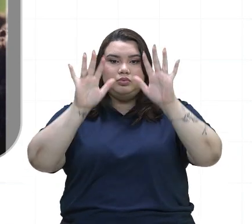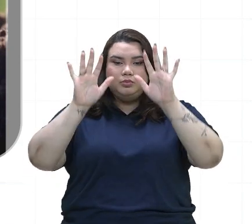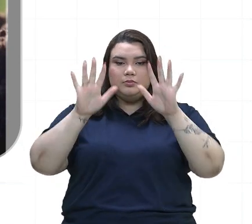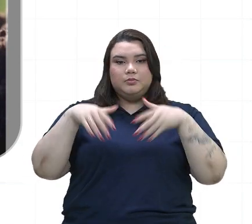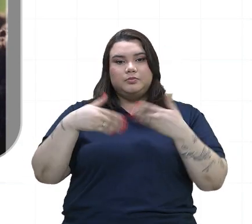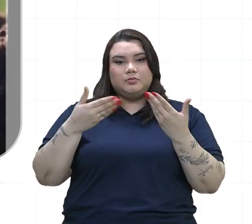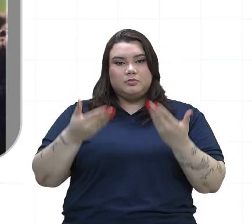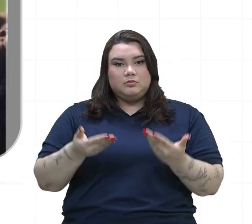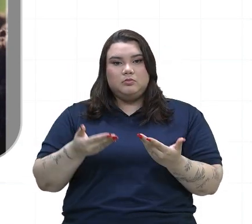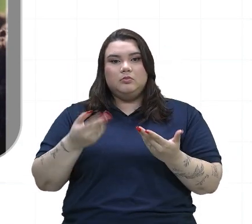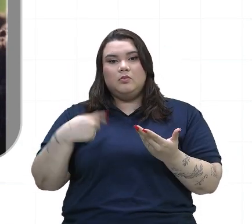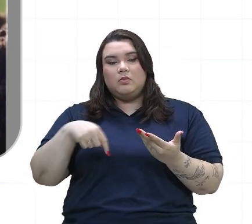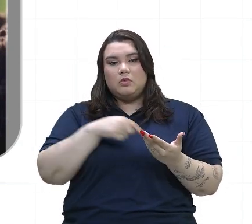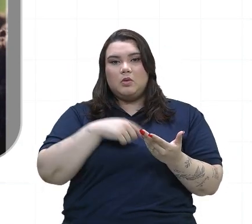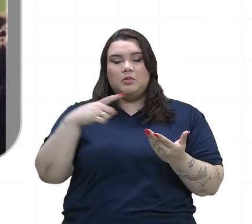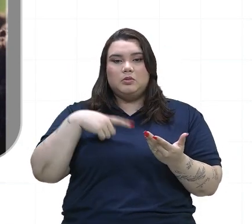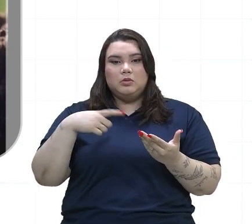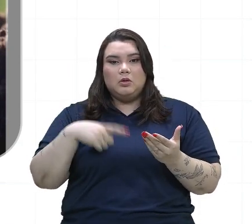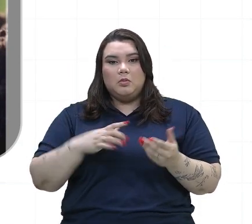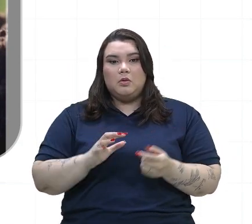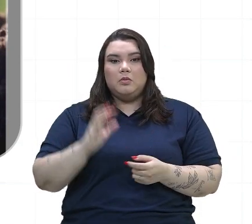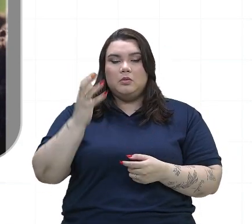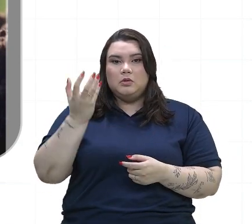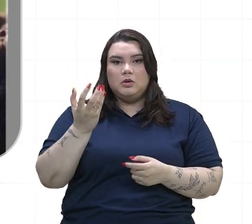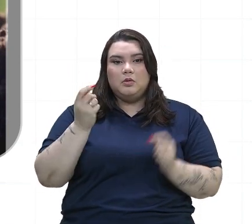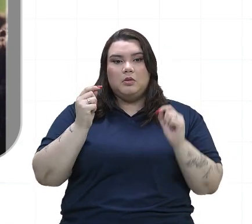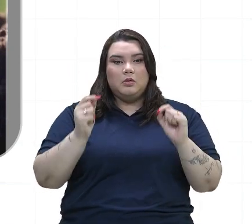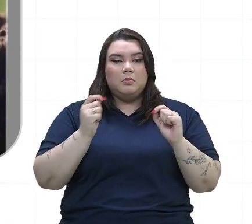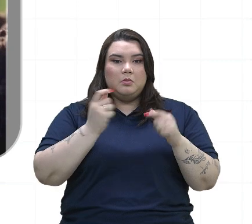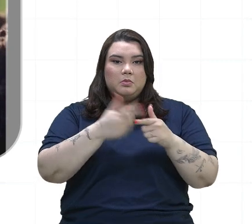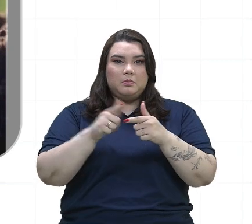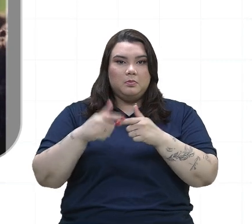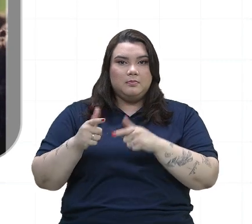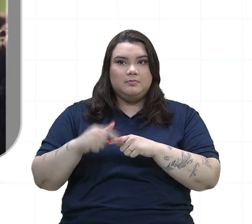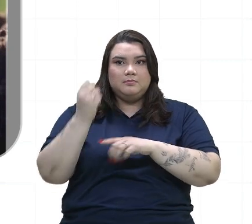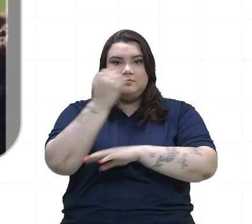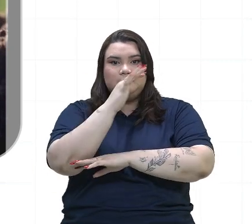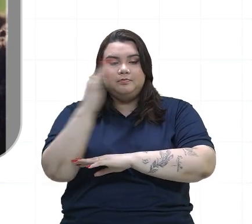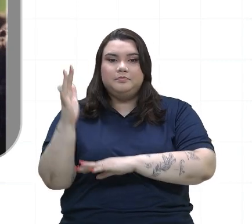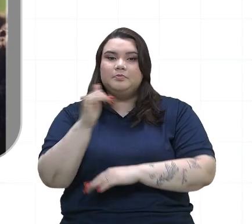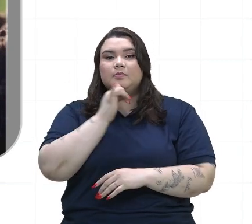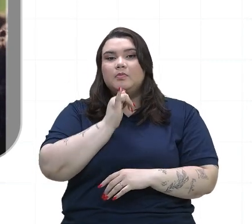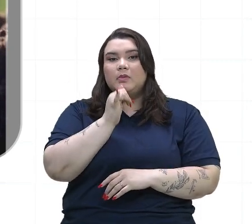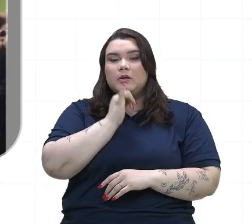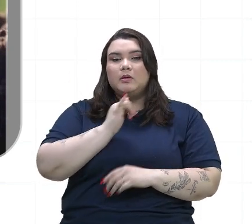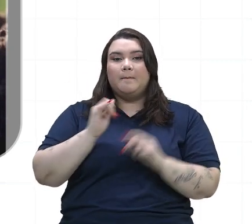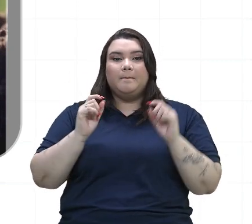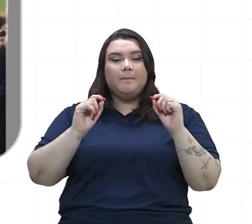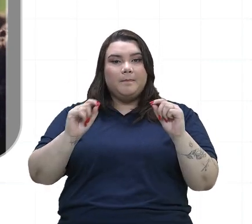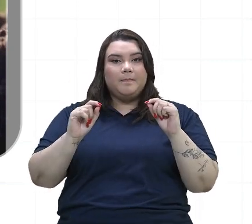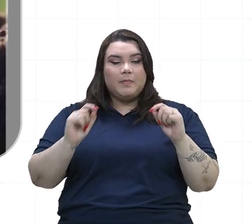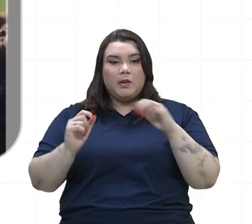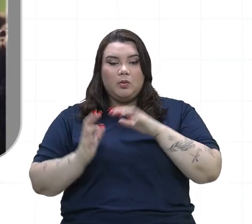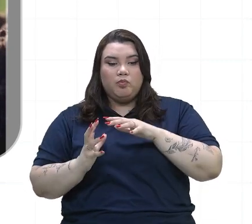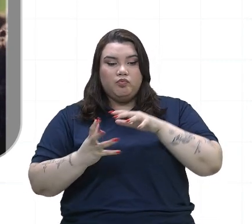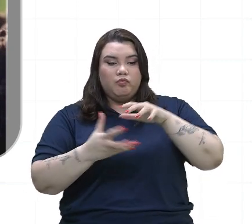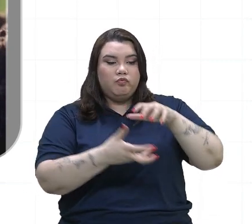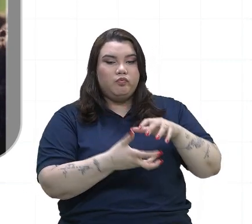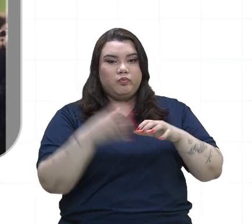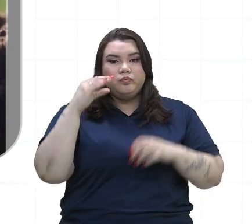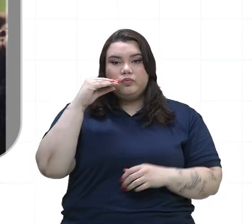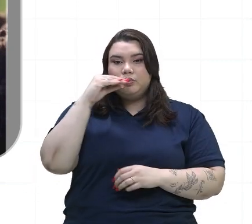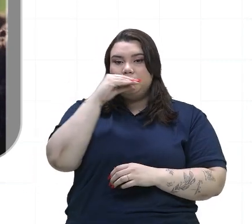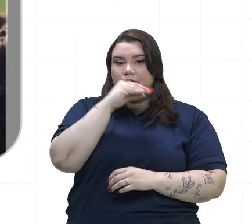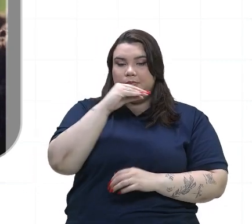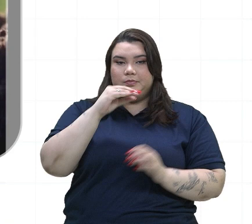fazendo com que a gente tenha o agravamento de problemas ambientais, como, por exemplo, o chamado aquecimento